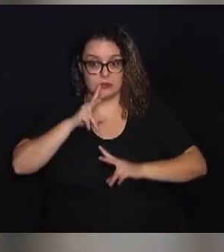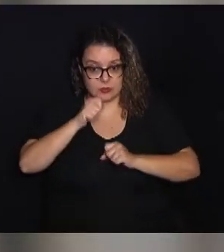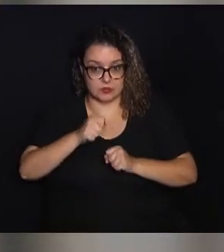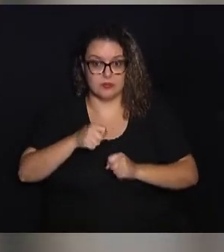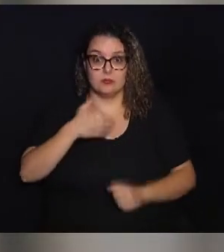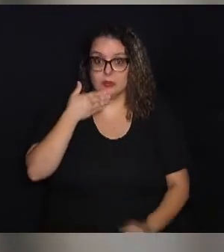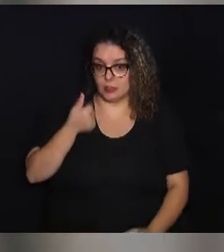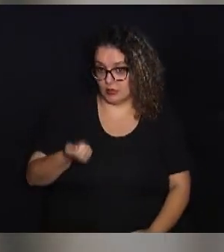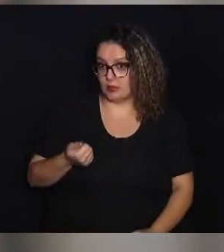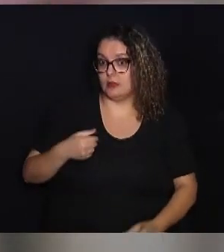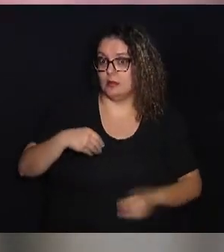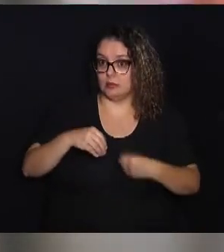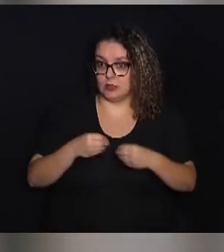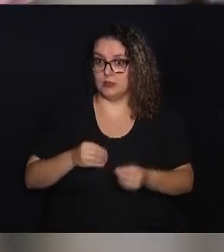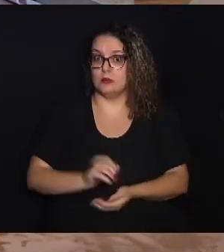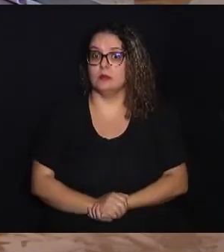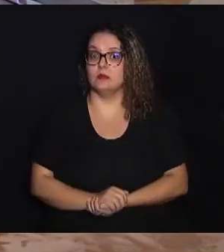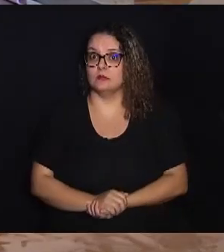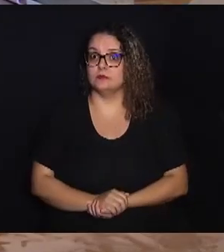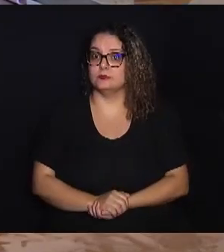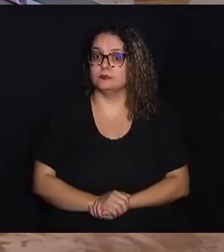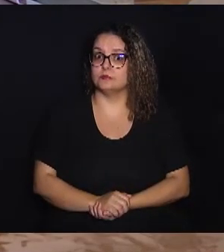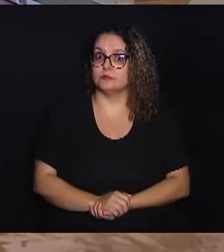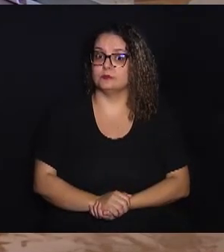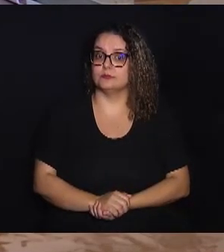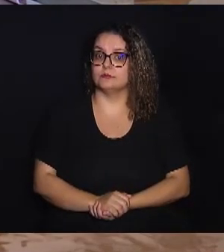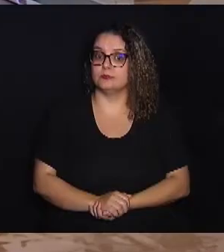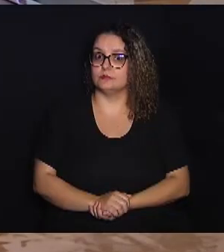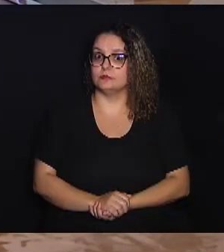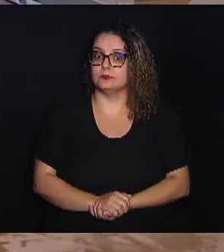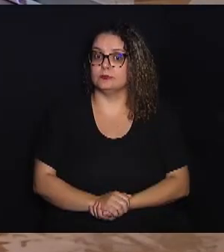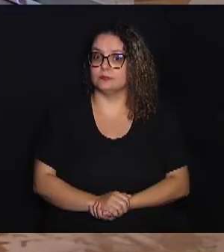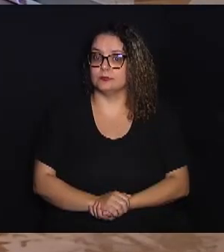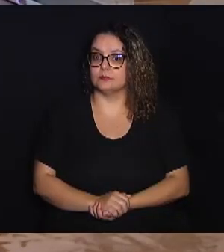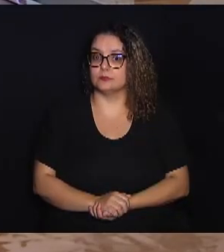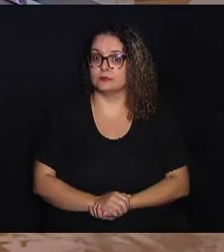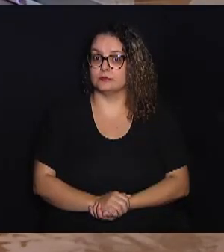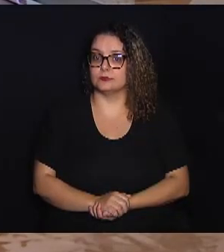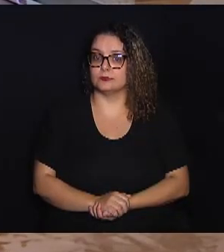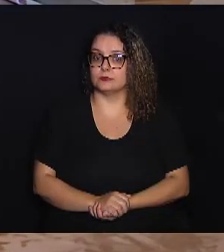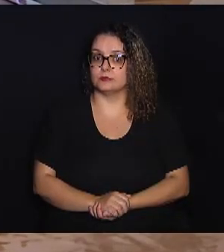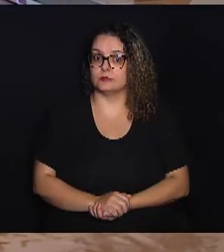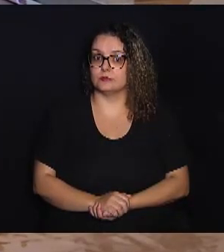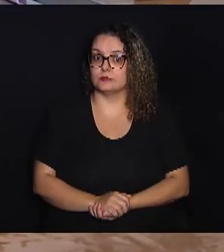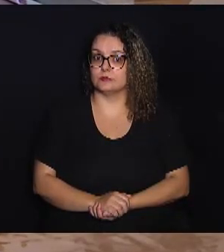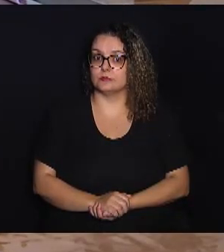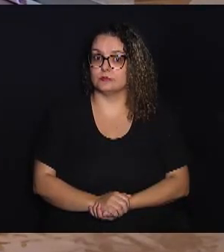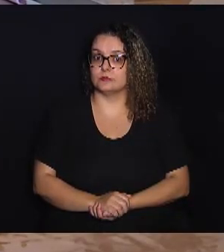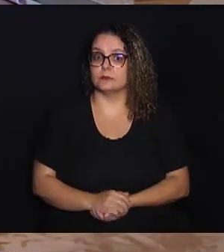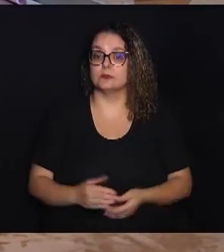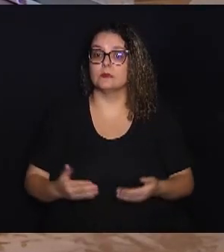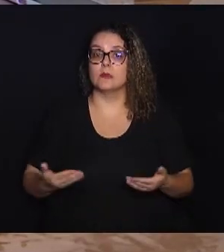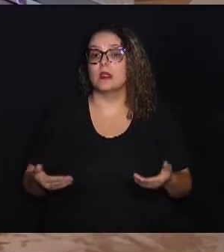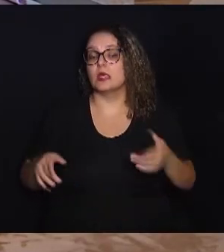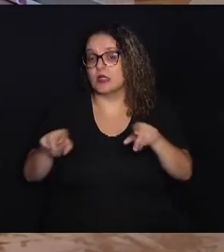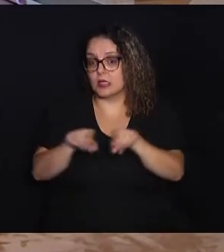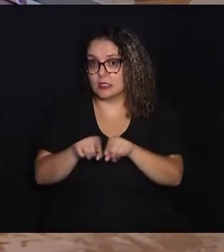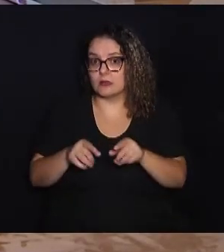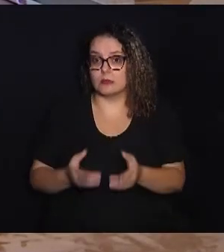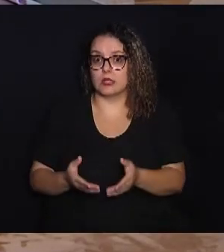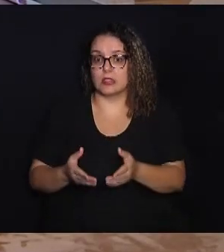de ladinho. Tá. Porque assim, a força aqui do rolo da máquina vai expulsar o